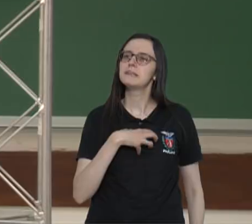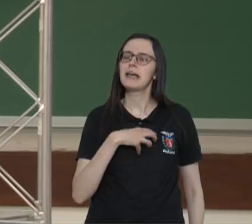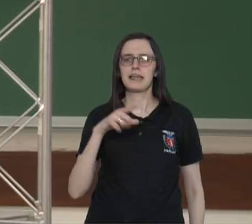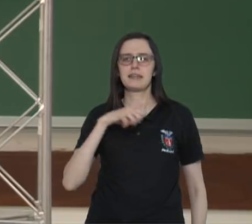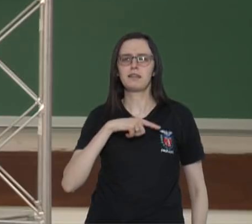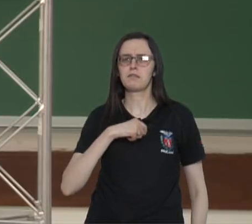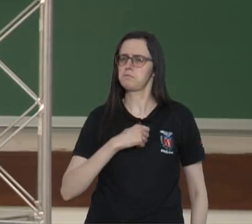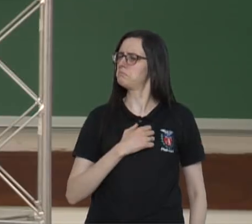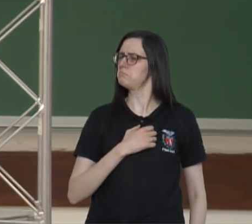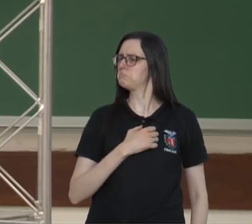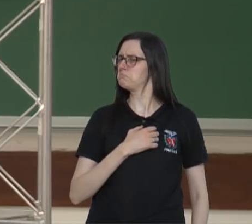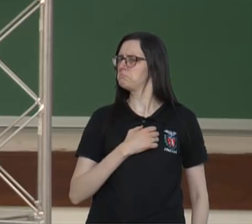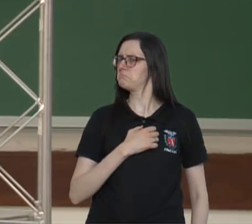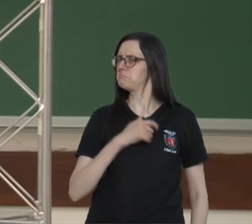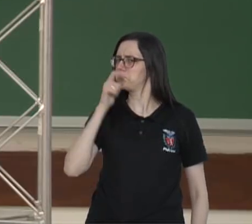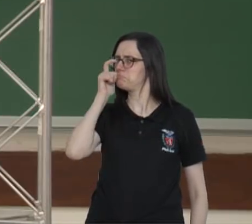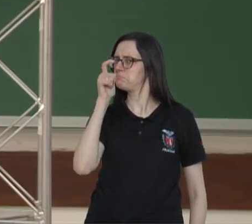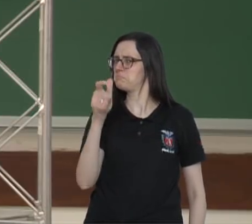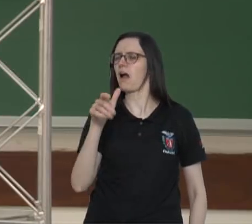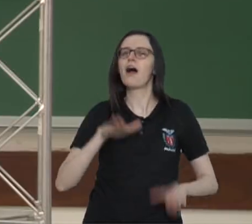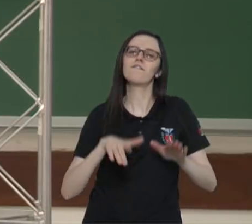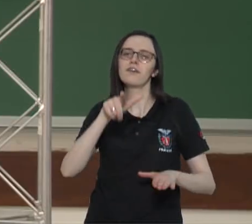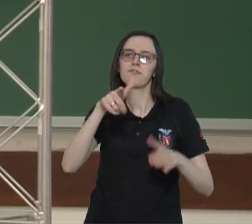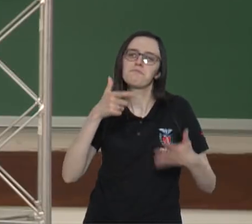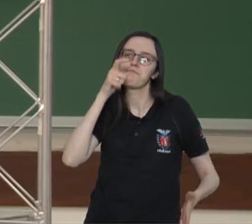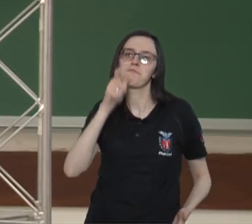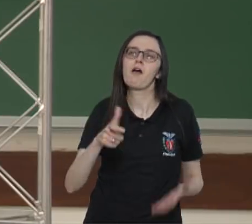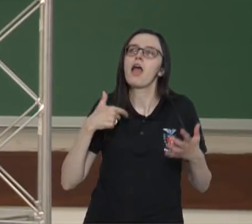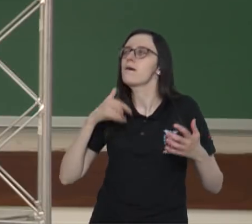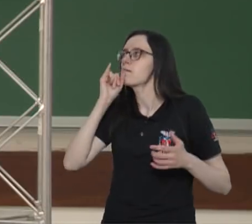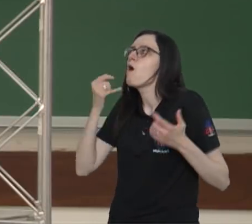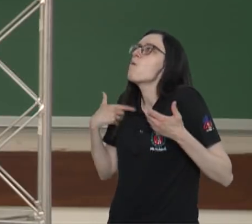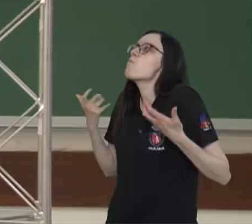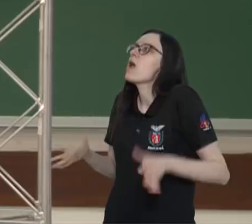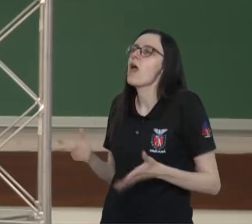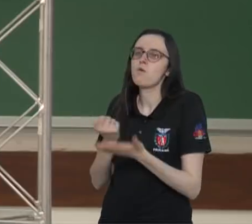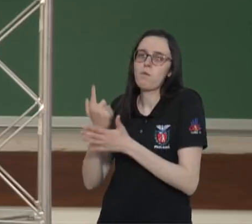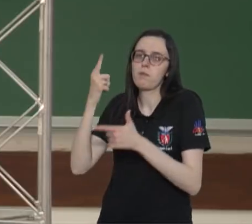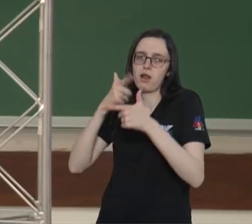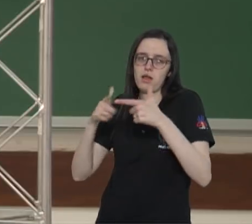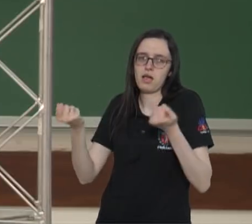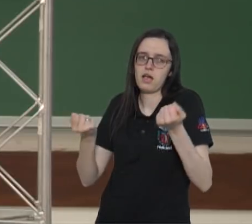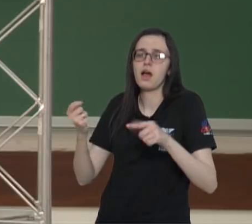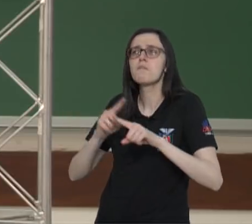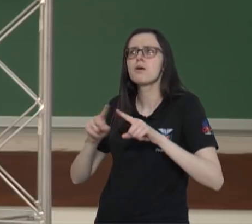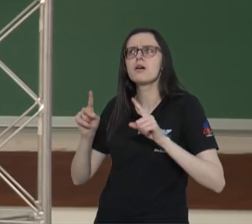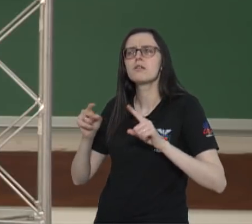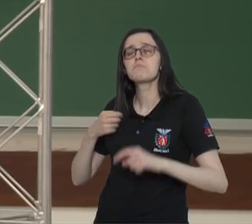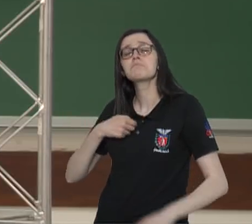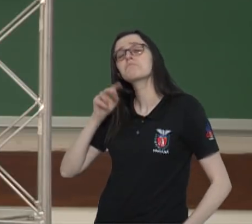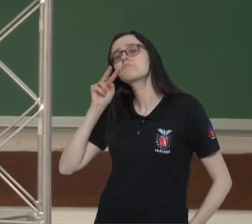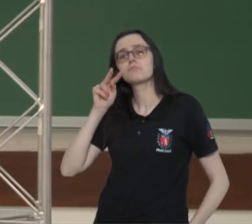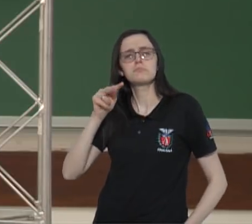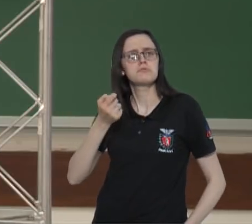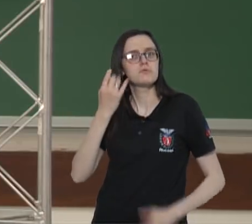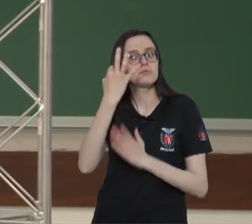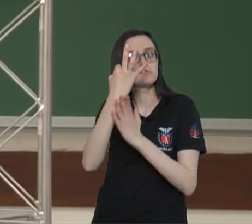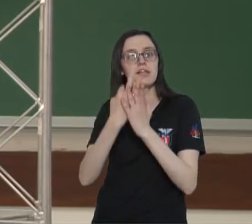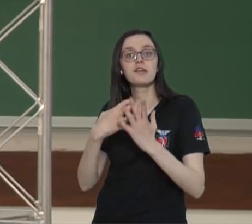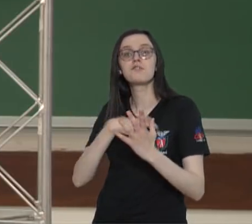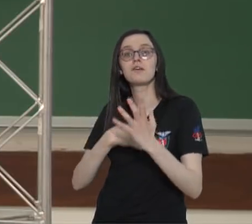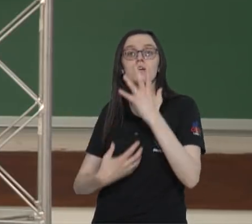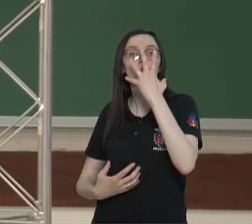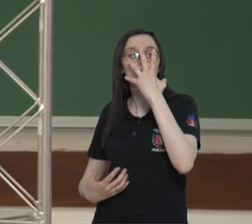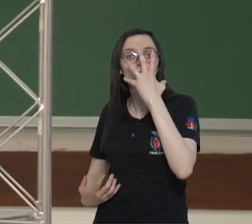causa um interesse na pessoa, né? Pode ser que você não esteja interessado em comprar uma picape, uma caminhonete, mas mesmo assim, o texto,